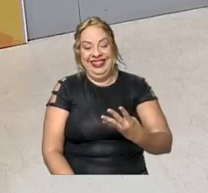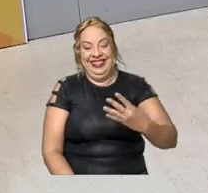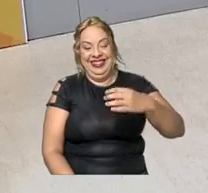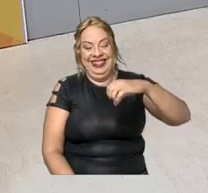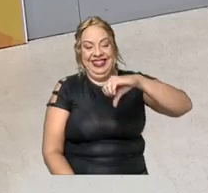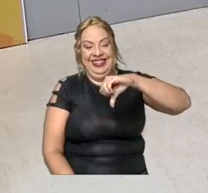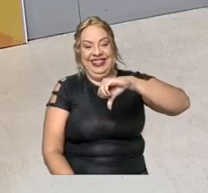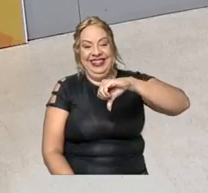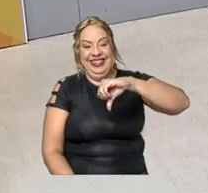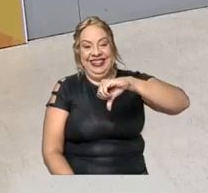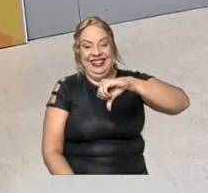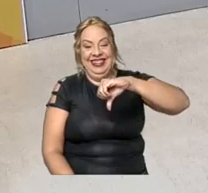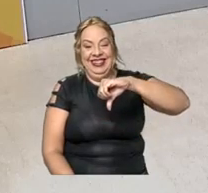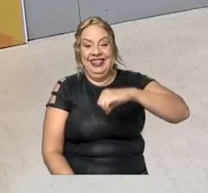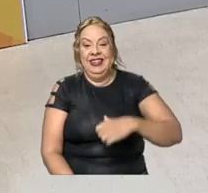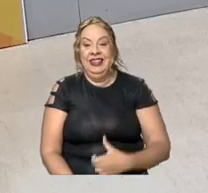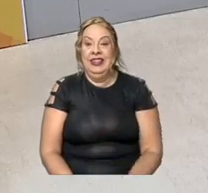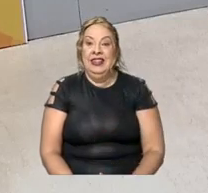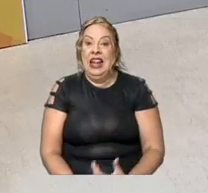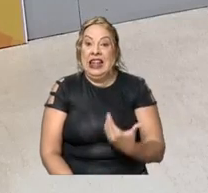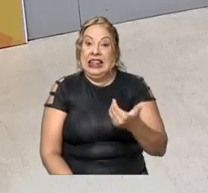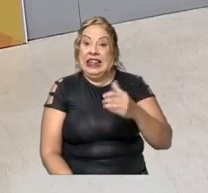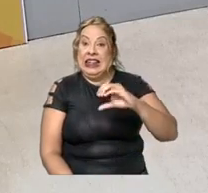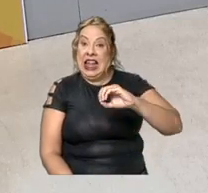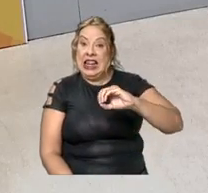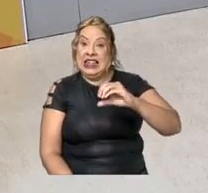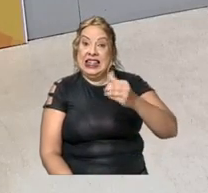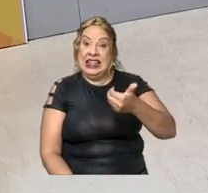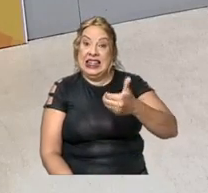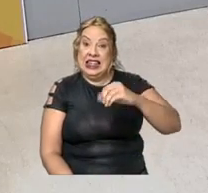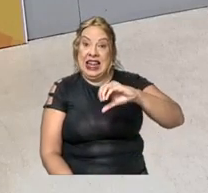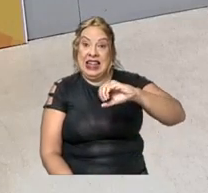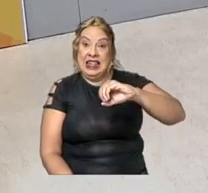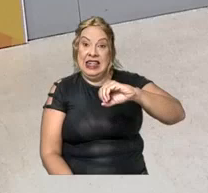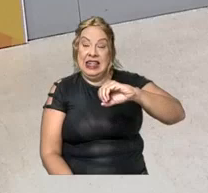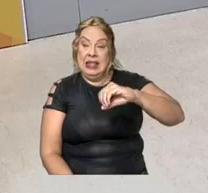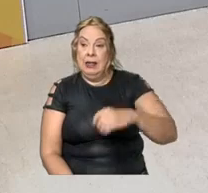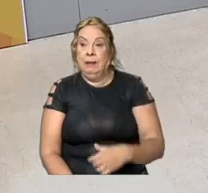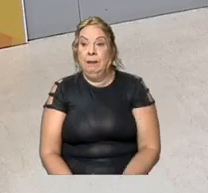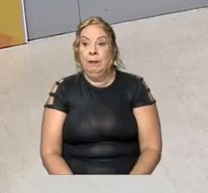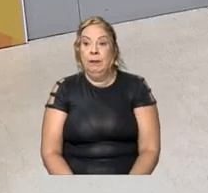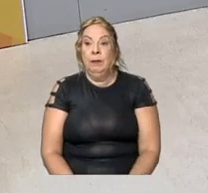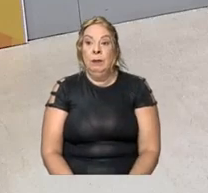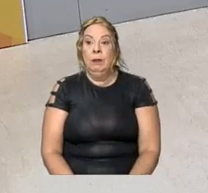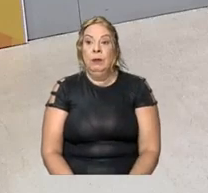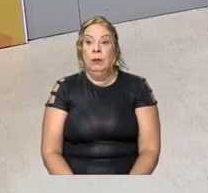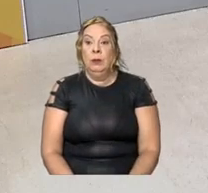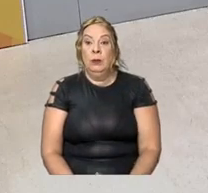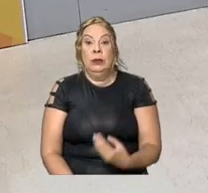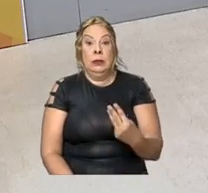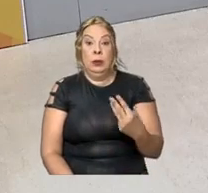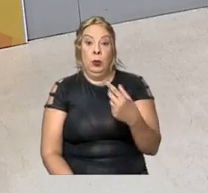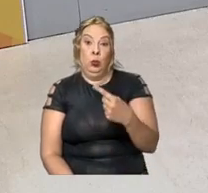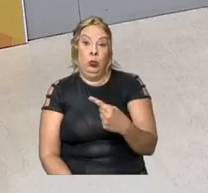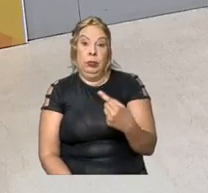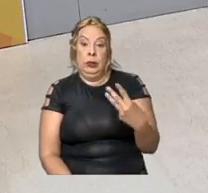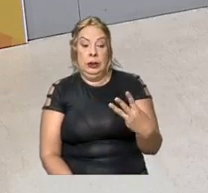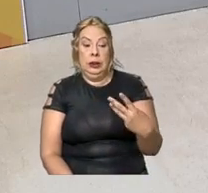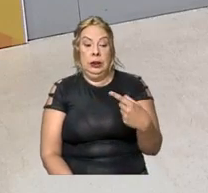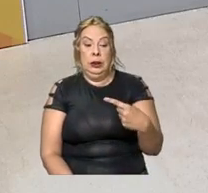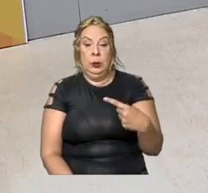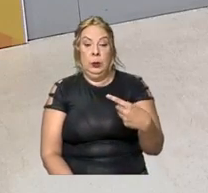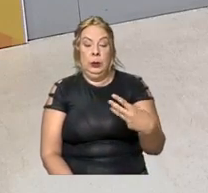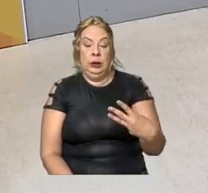49, foi 10 agora, número 10, número 10, número 10 e número 31, vai lá